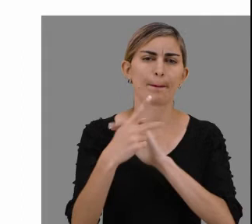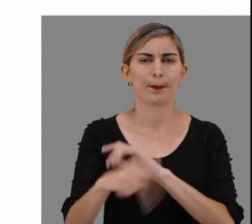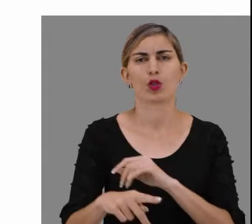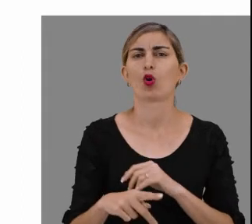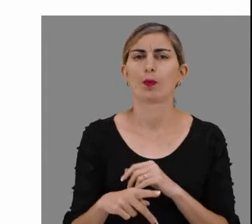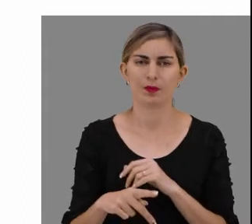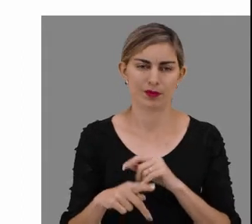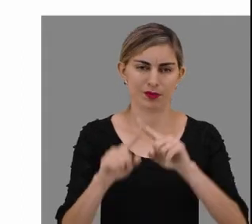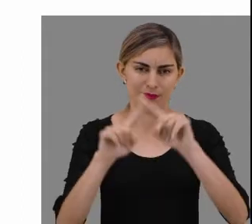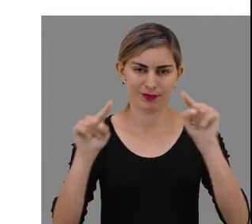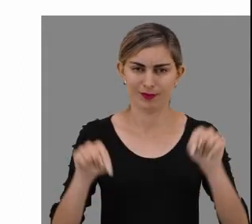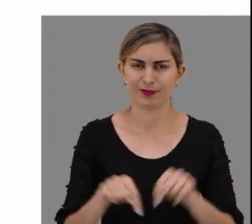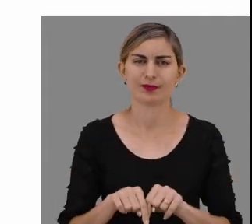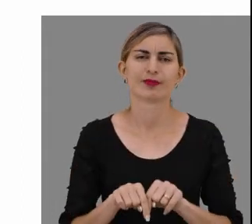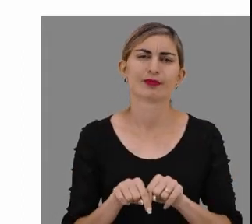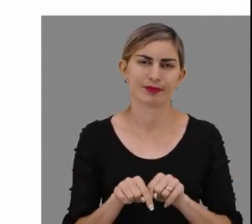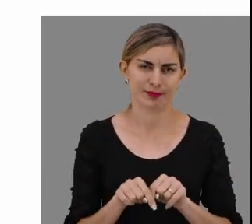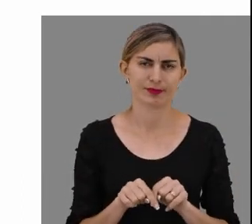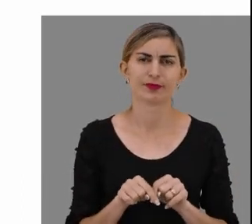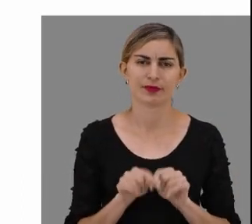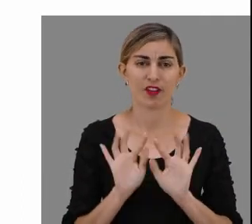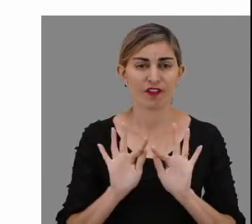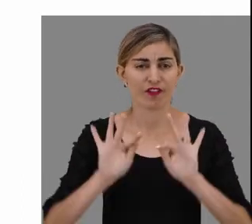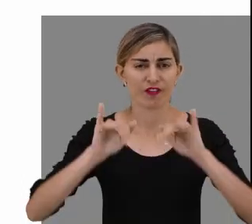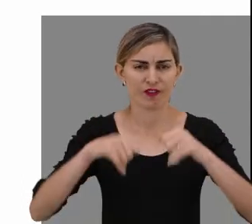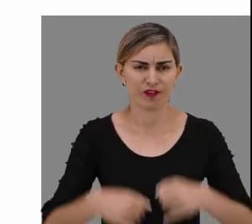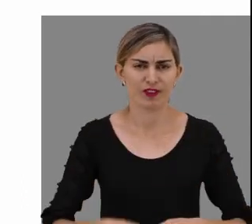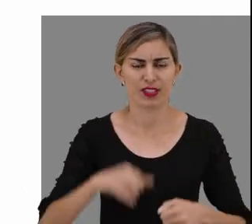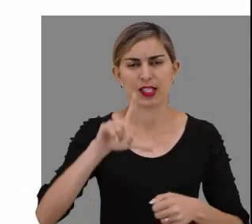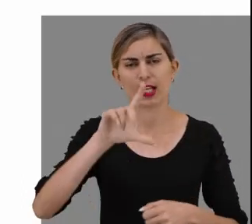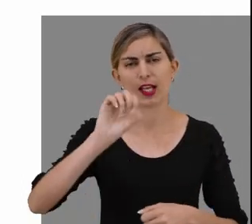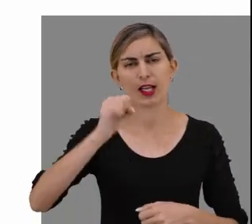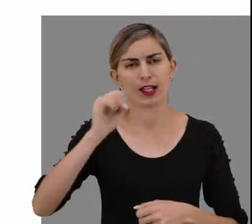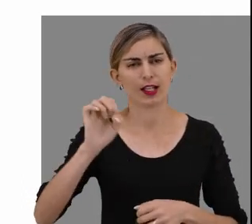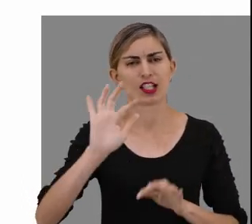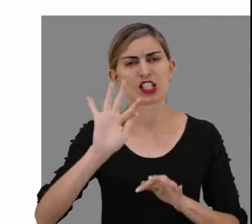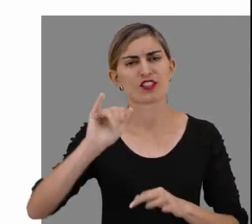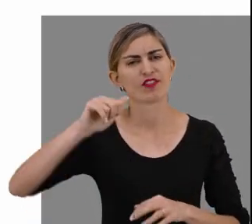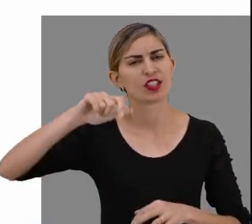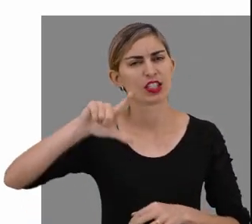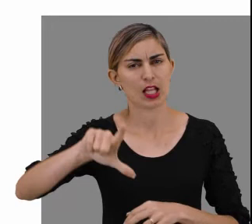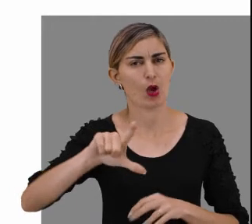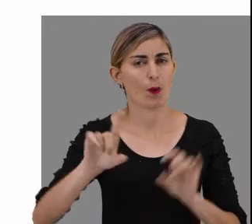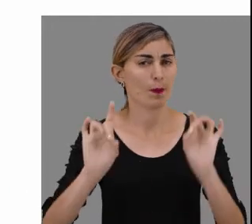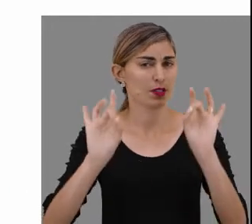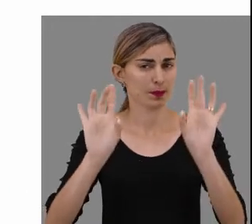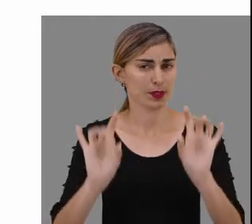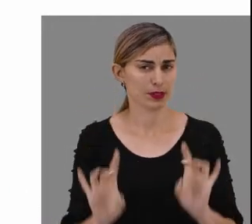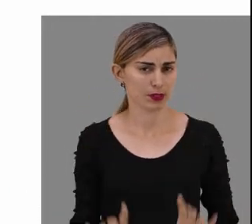da própria classe que foi declarado. As classes finais são classes